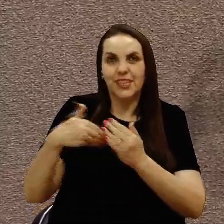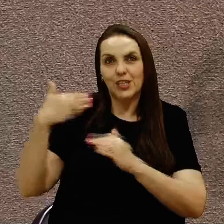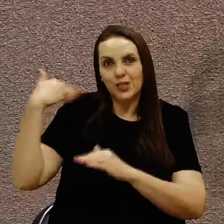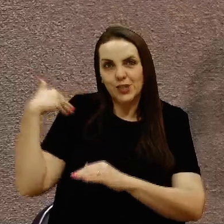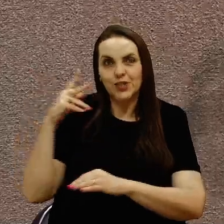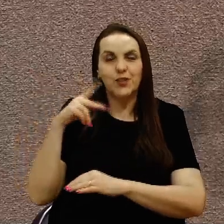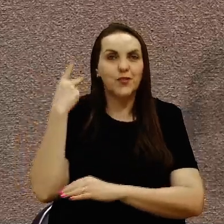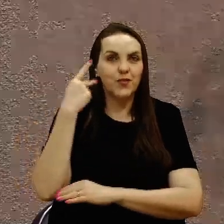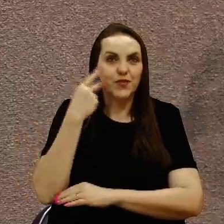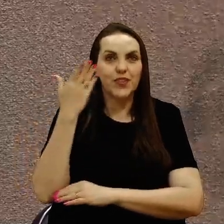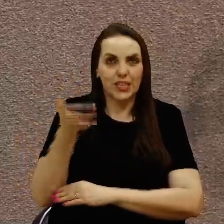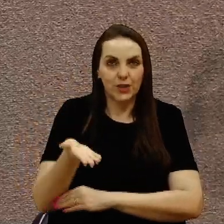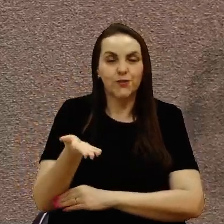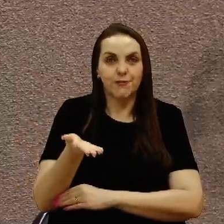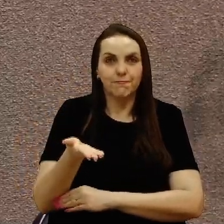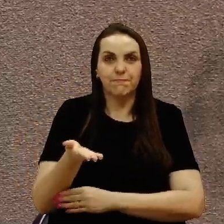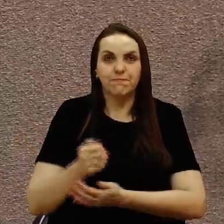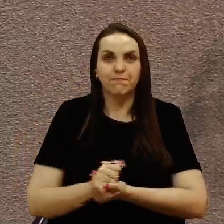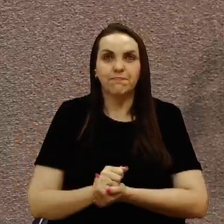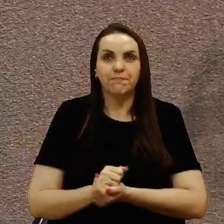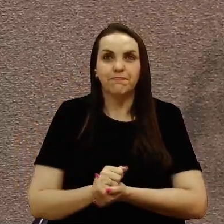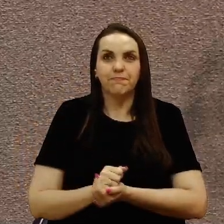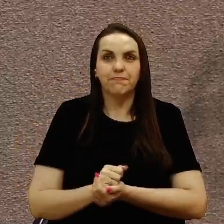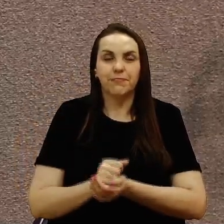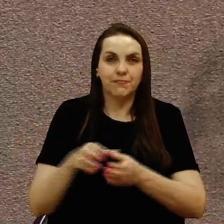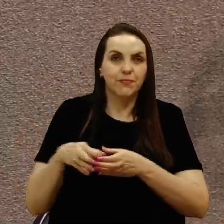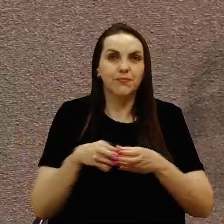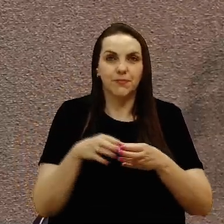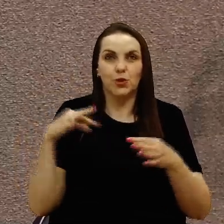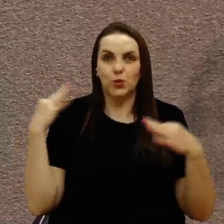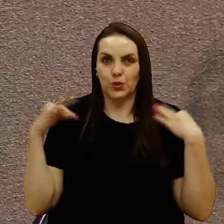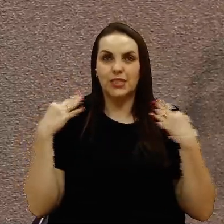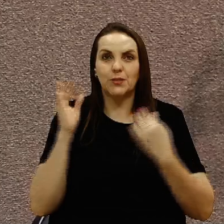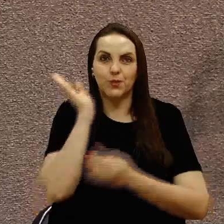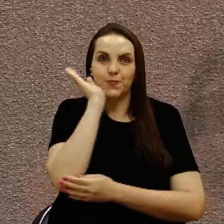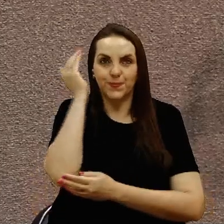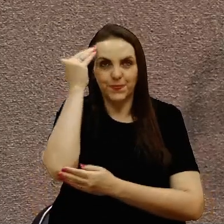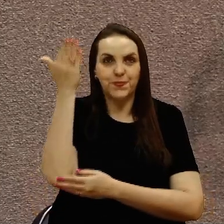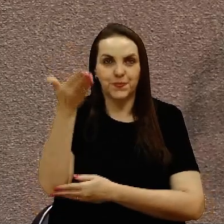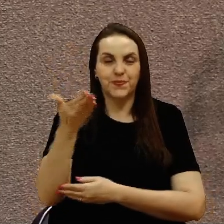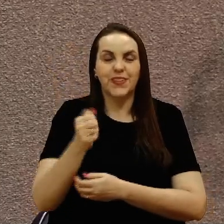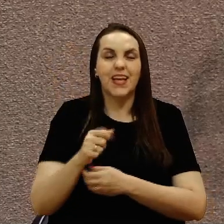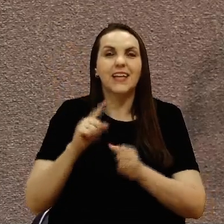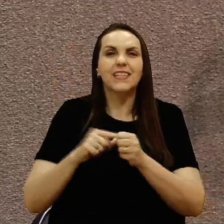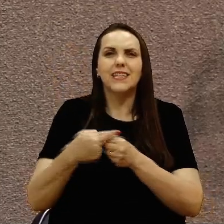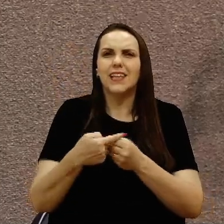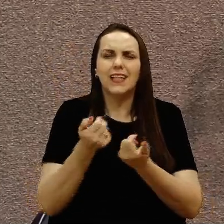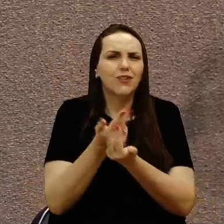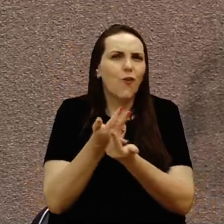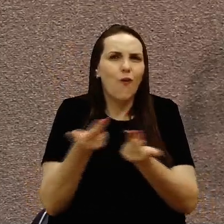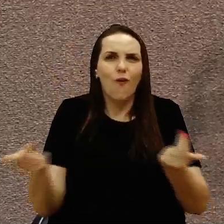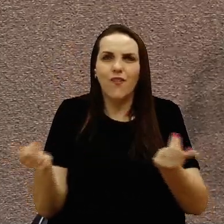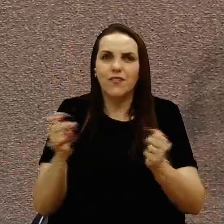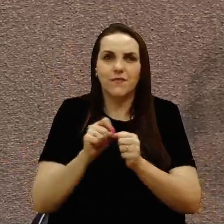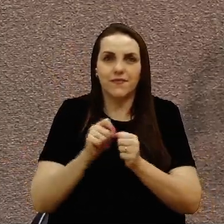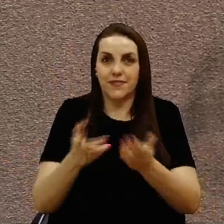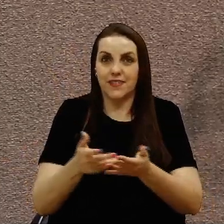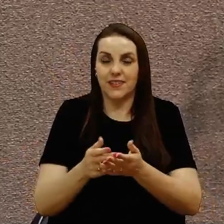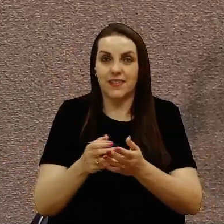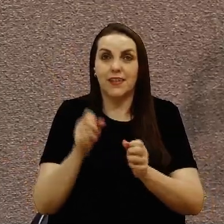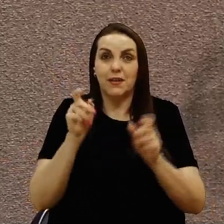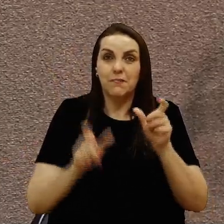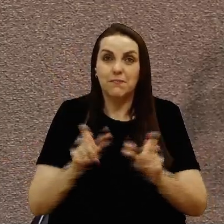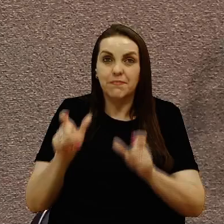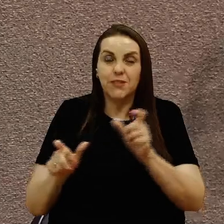casa, secretário do Turismo. Então a gente vê que a nossa cidade tem bastante coisa para fazer. As pessoas estão praticando atividade física